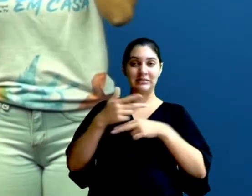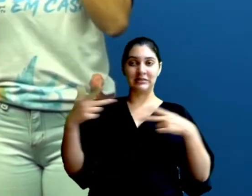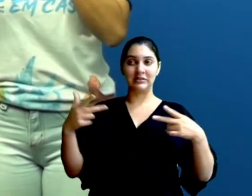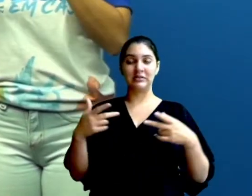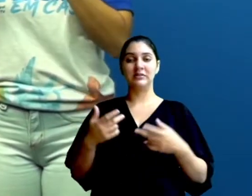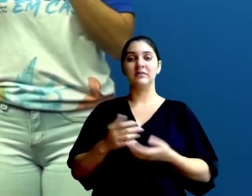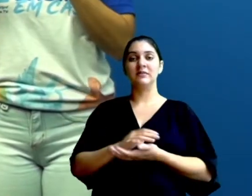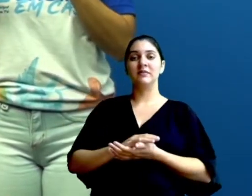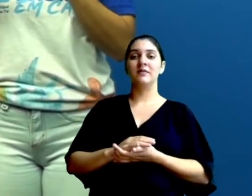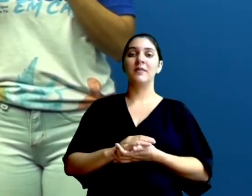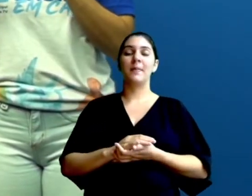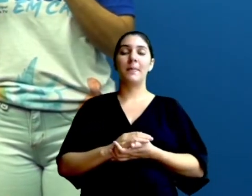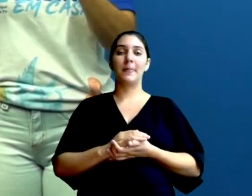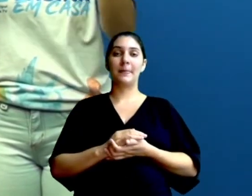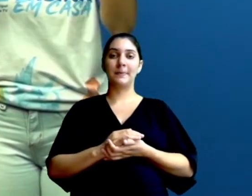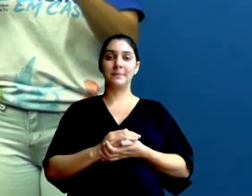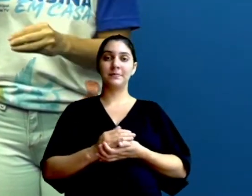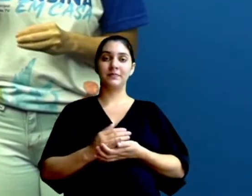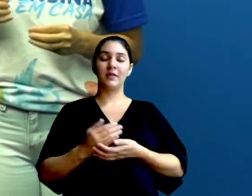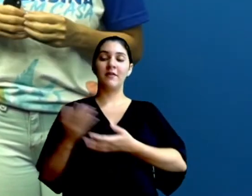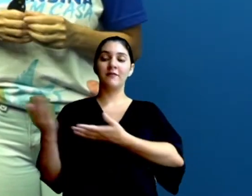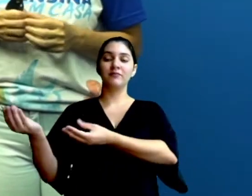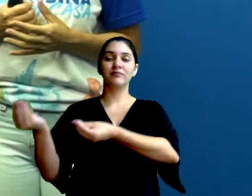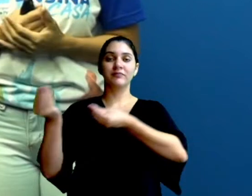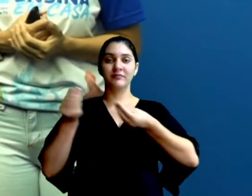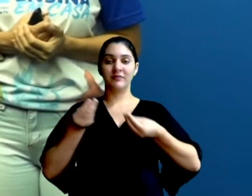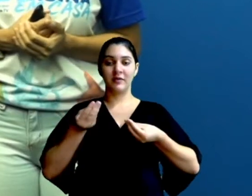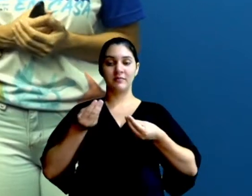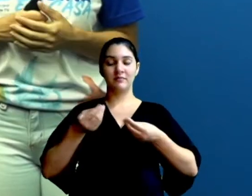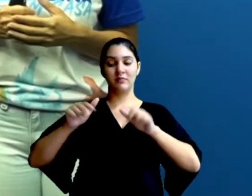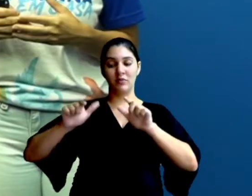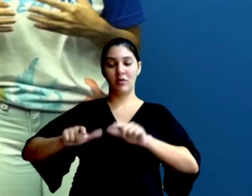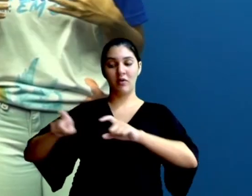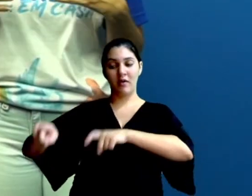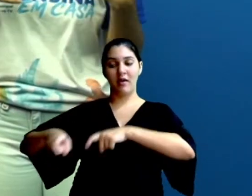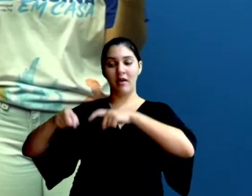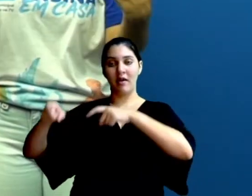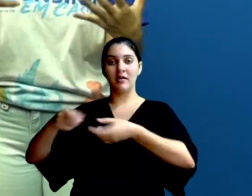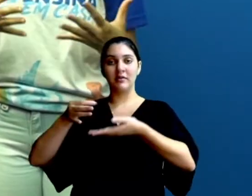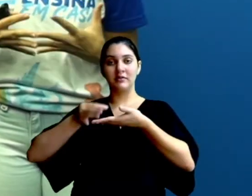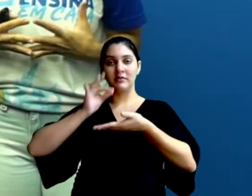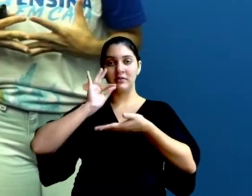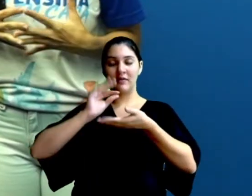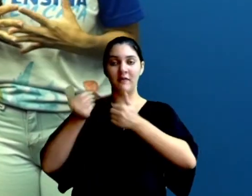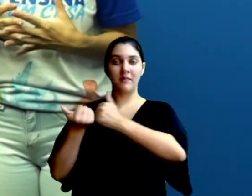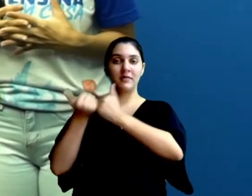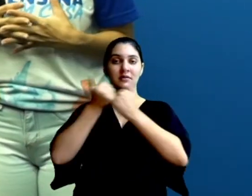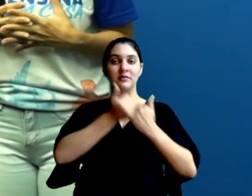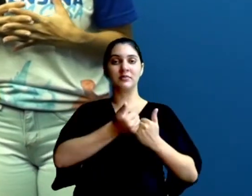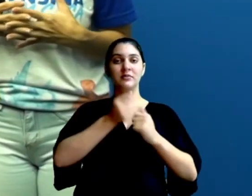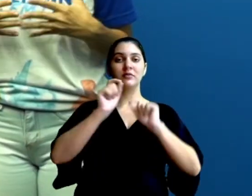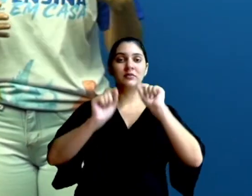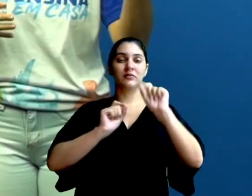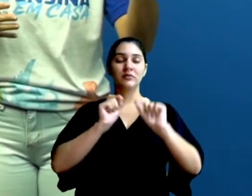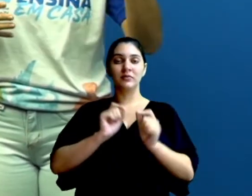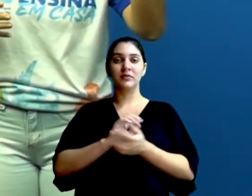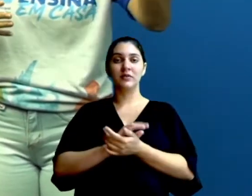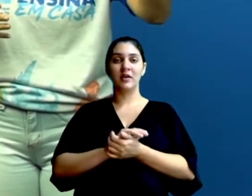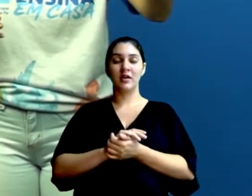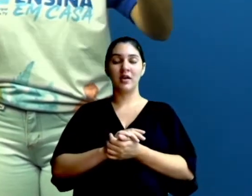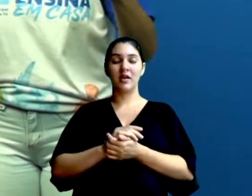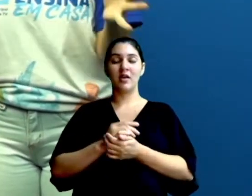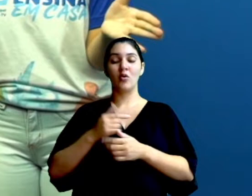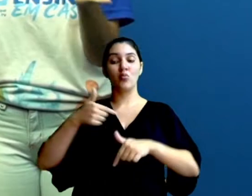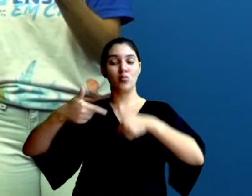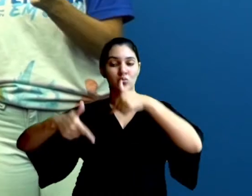vêm para as fazendas de café para substituir essa mão de